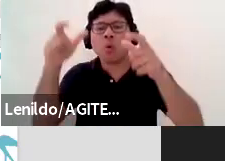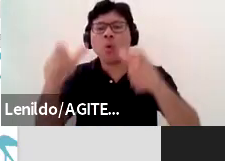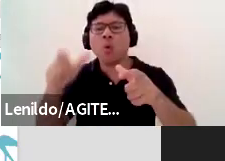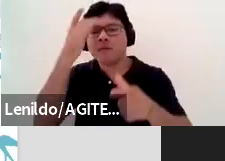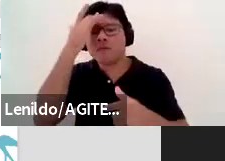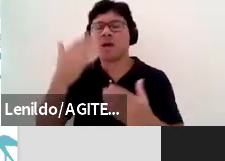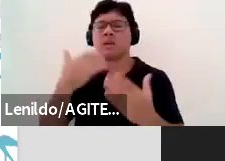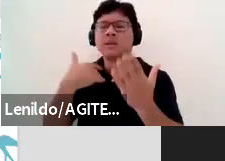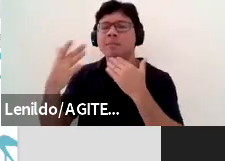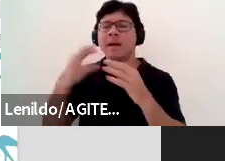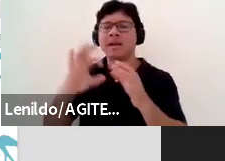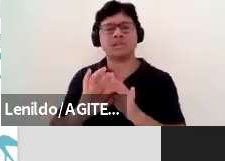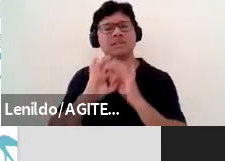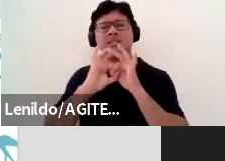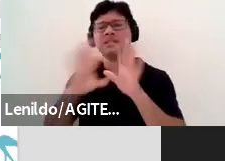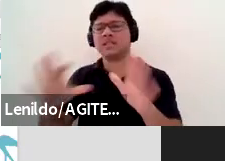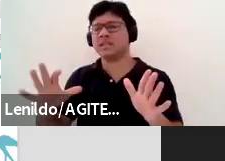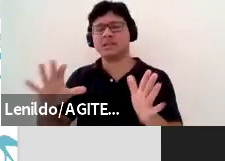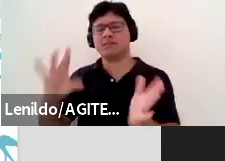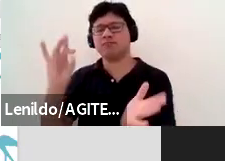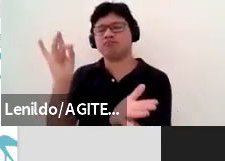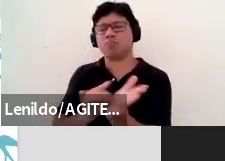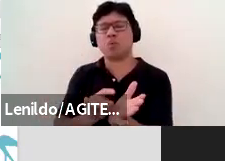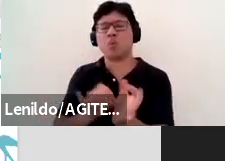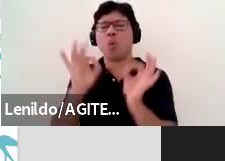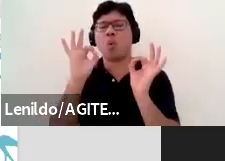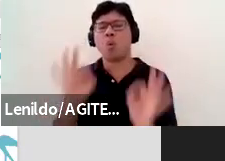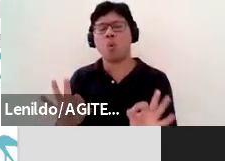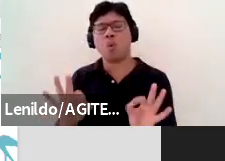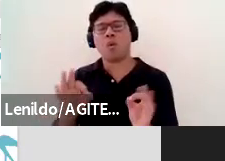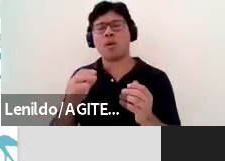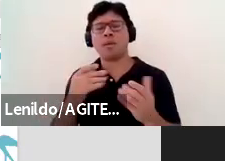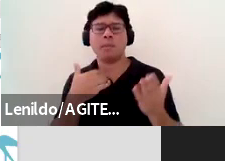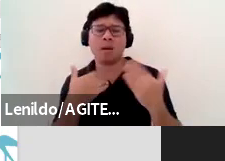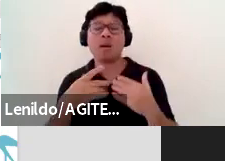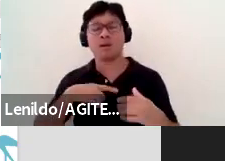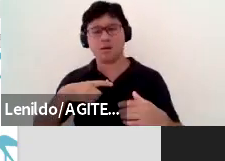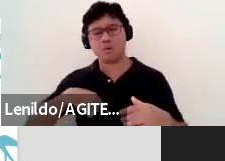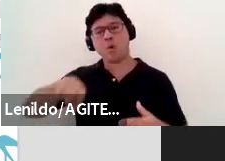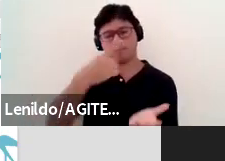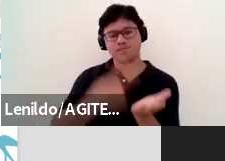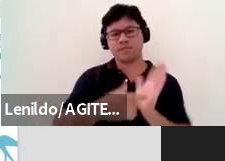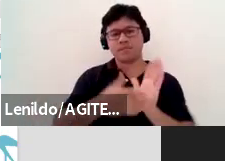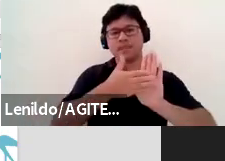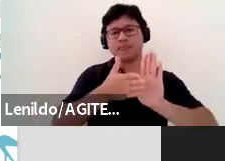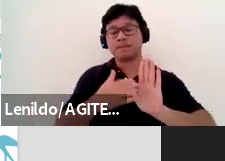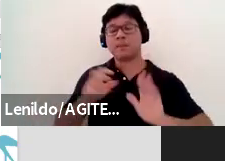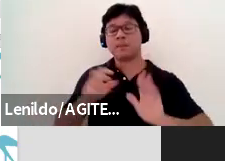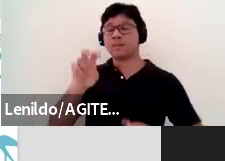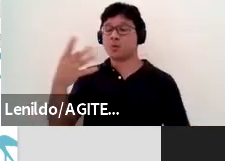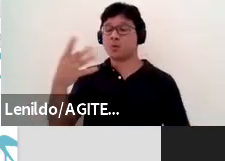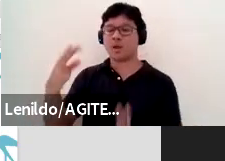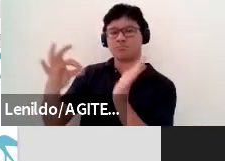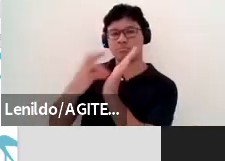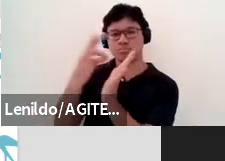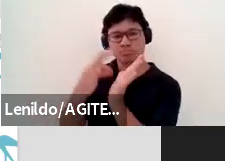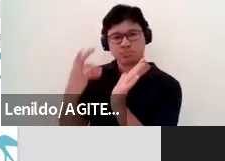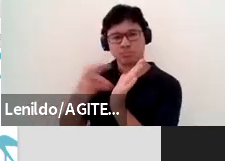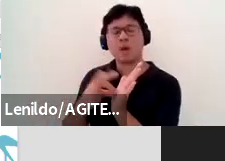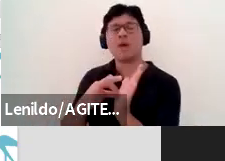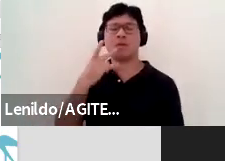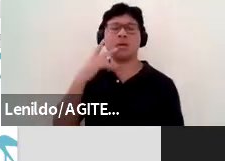franco e aberto, né? Então, a gente fez esse debate, tivemos 54 inscrições, foi super bacana